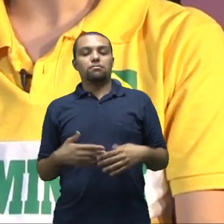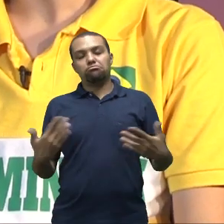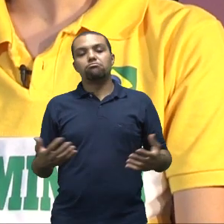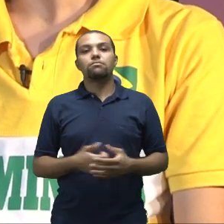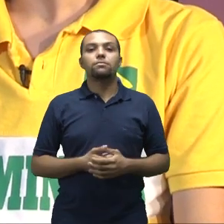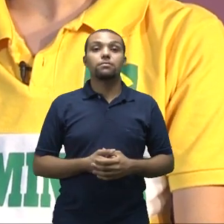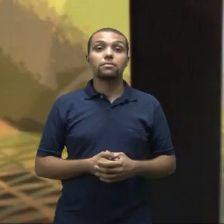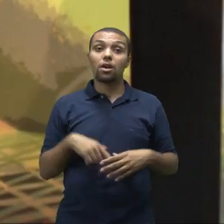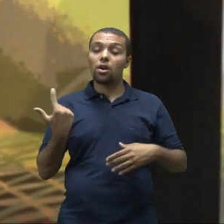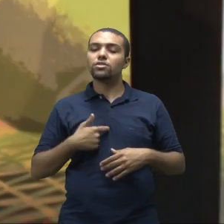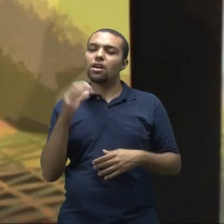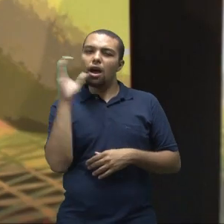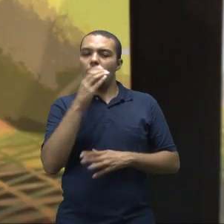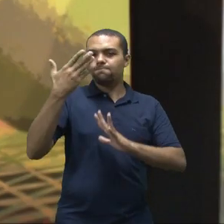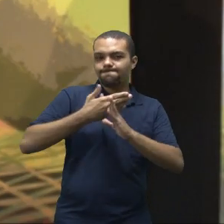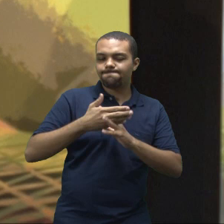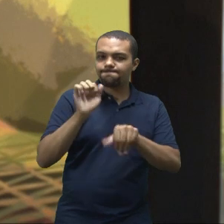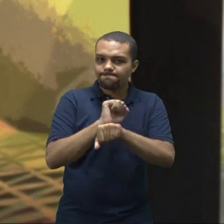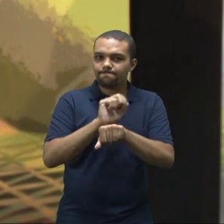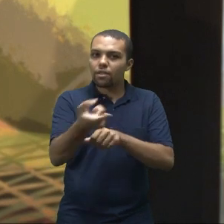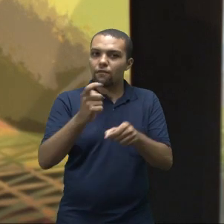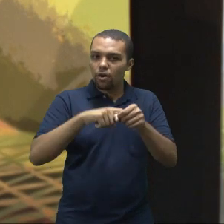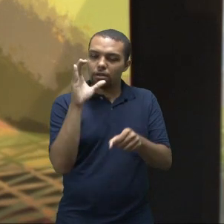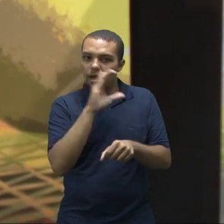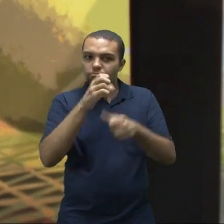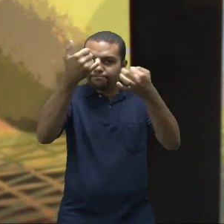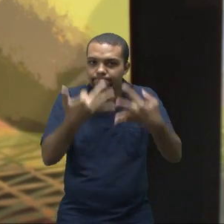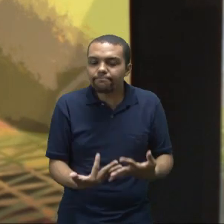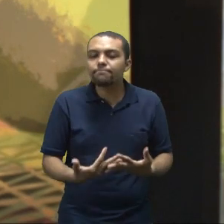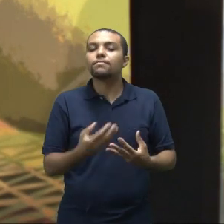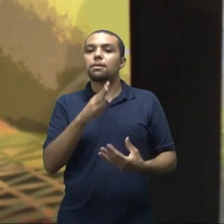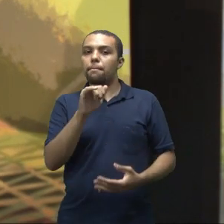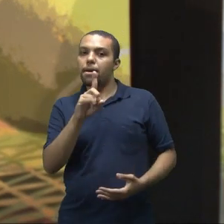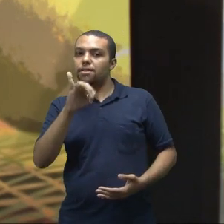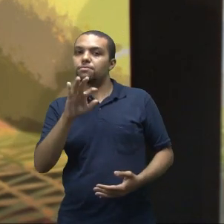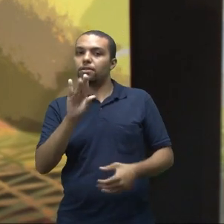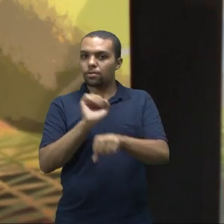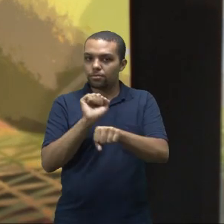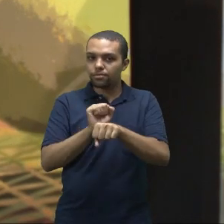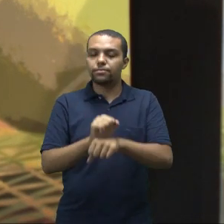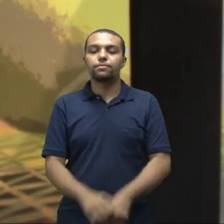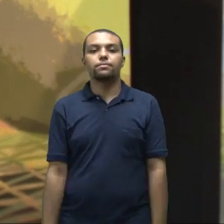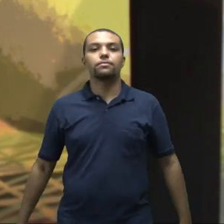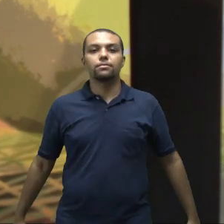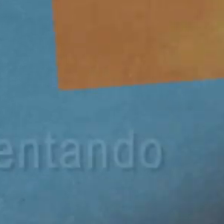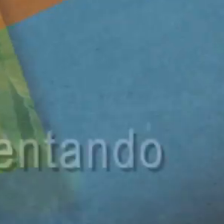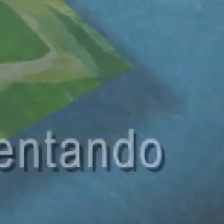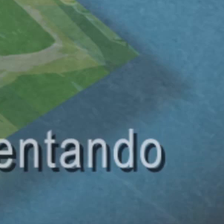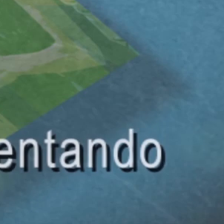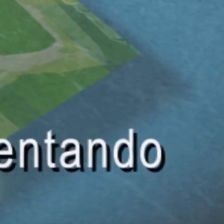peteca. Nós vamos para um breve intervalo, fica aí com a gente, daqui a pouco a gente volta para falar sobre badminton.